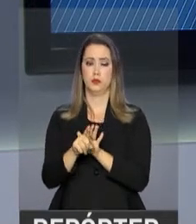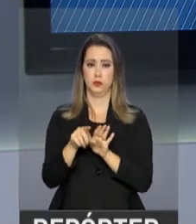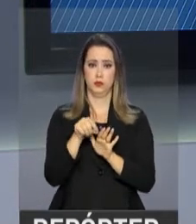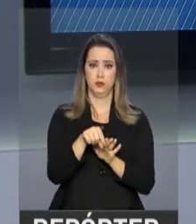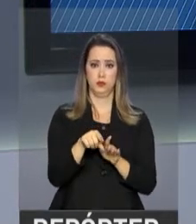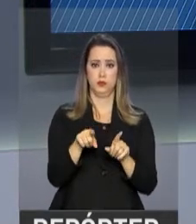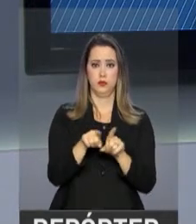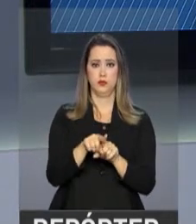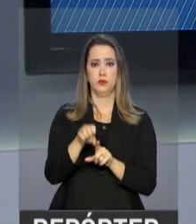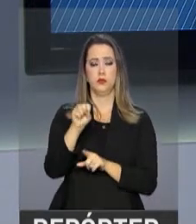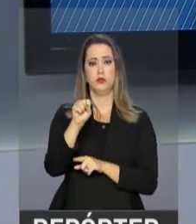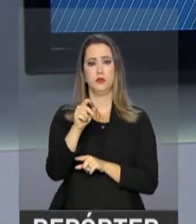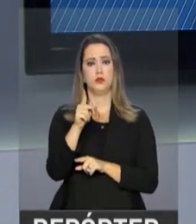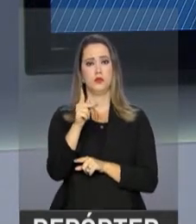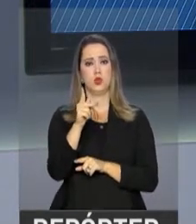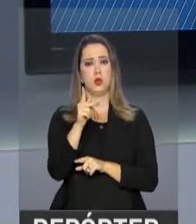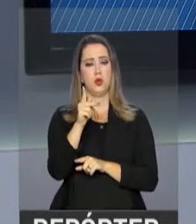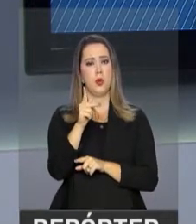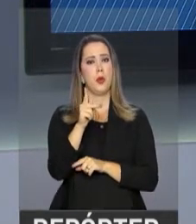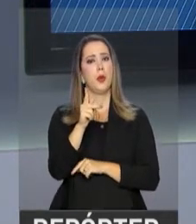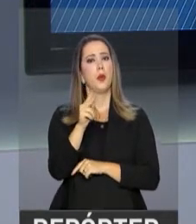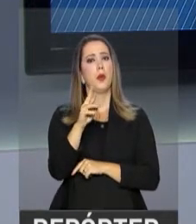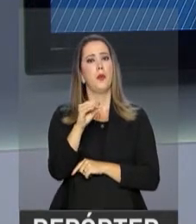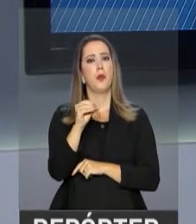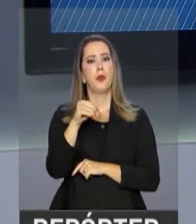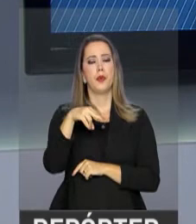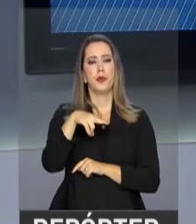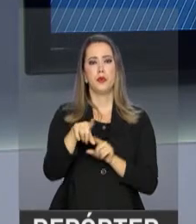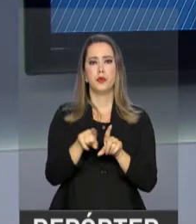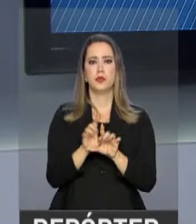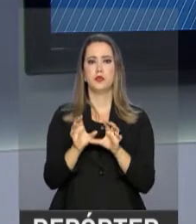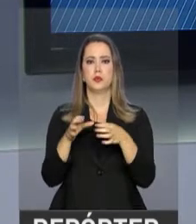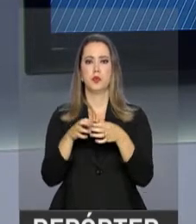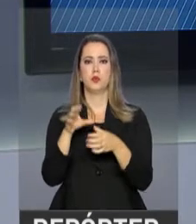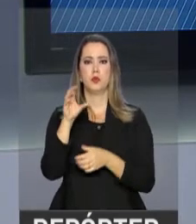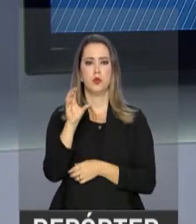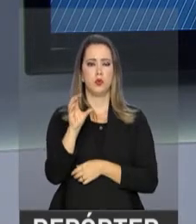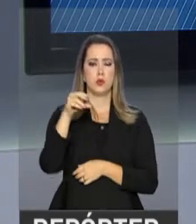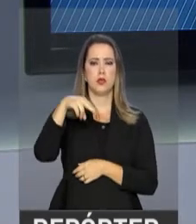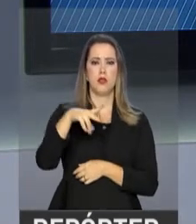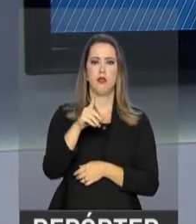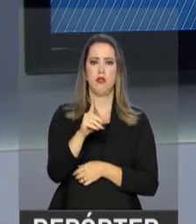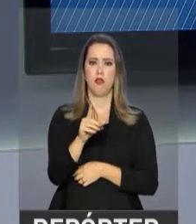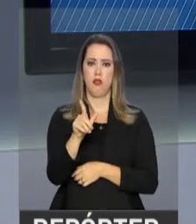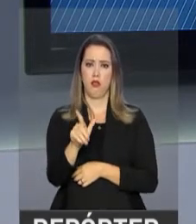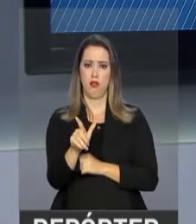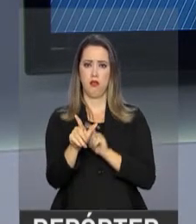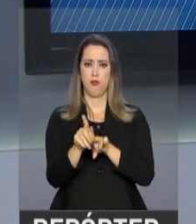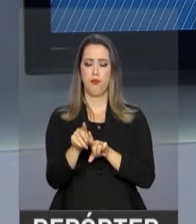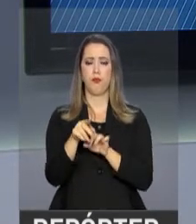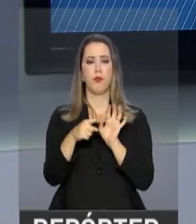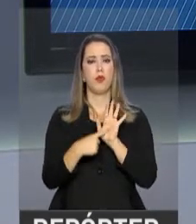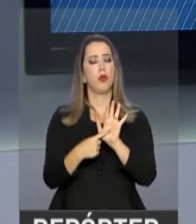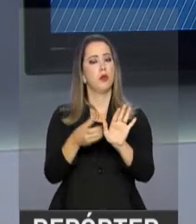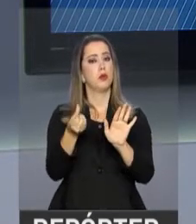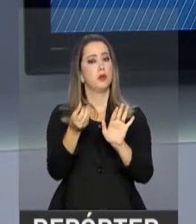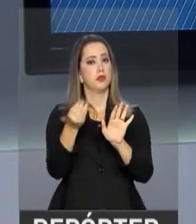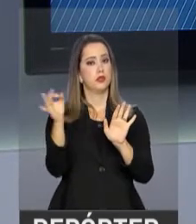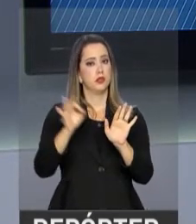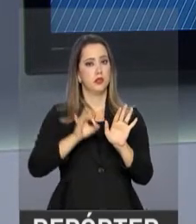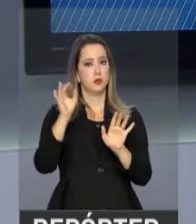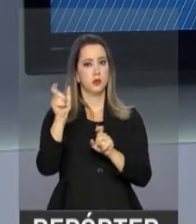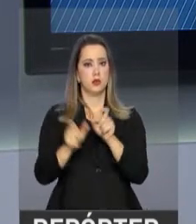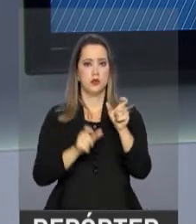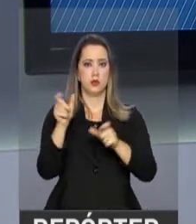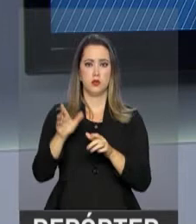pelo serviço de proteção ao crédito e pela confederação nacional de dirigentes lojistas aponta que mais de 60 por cento dos